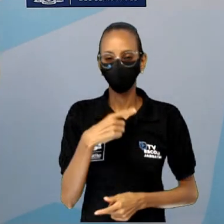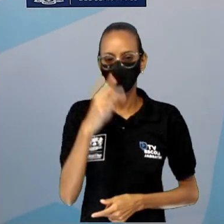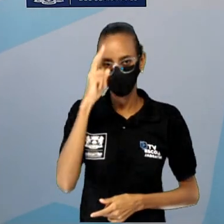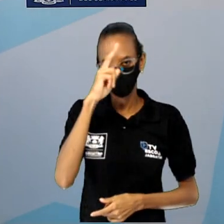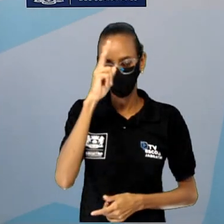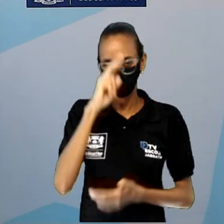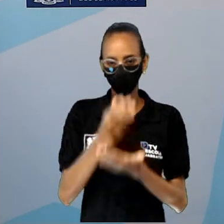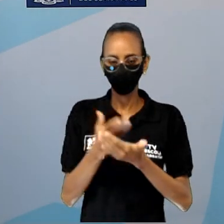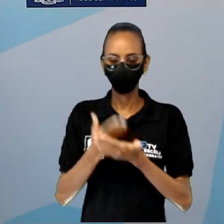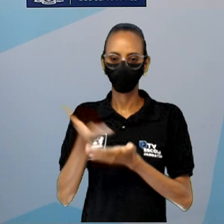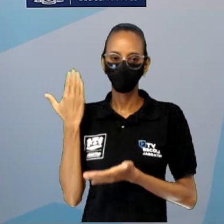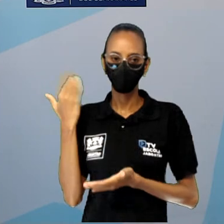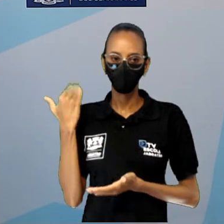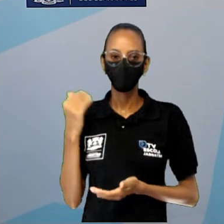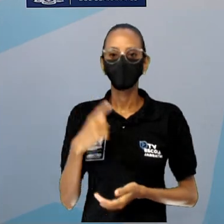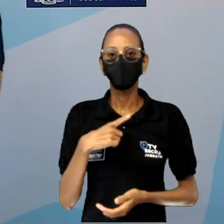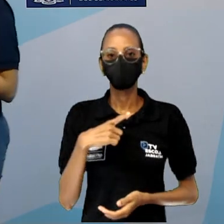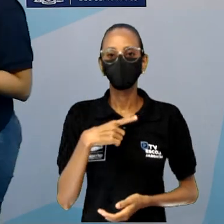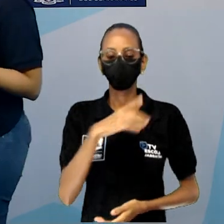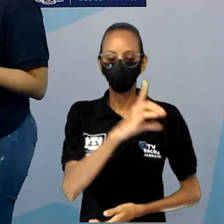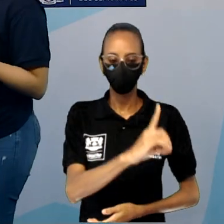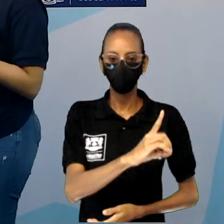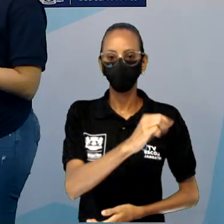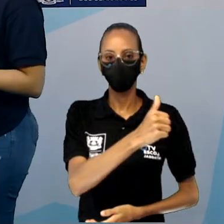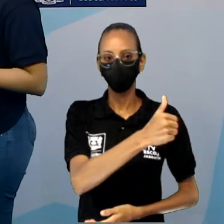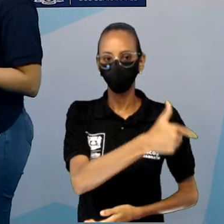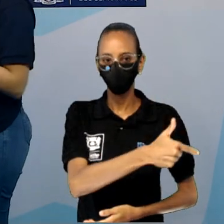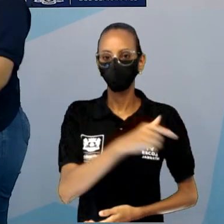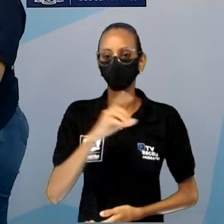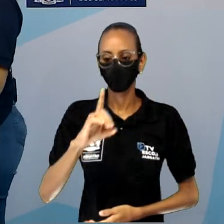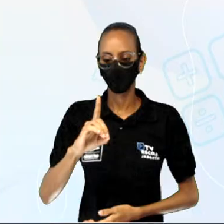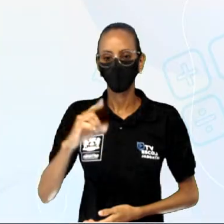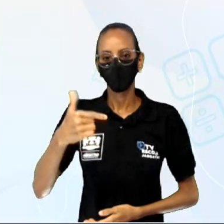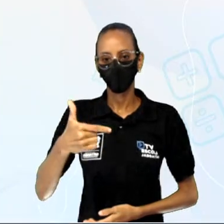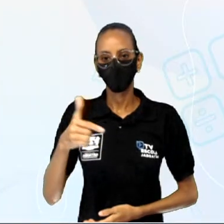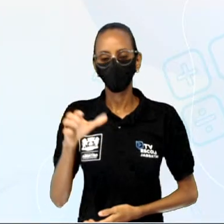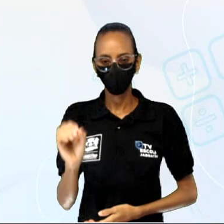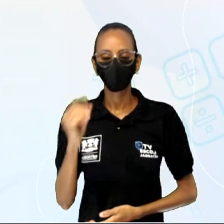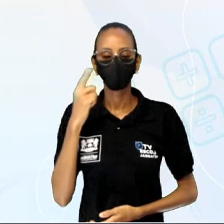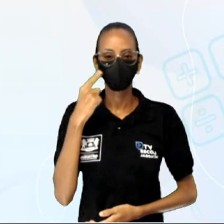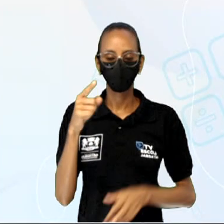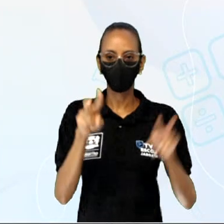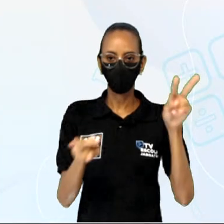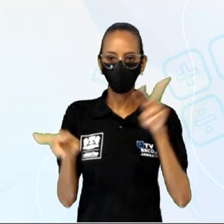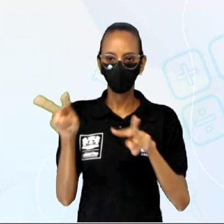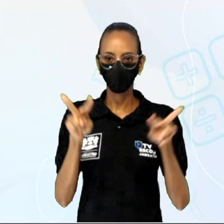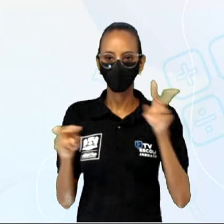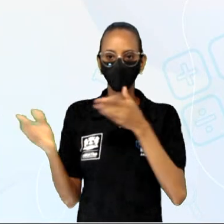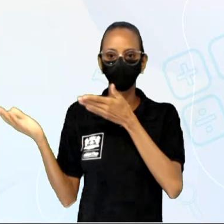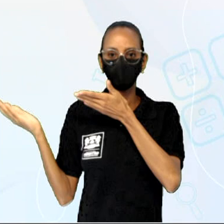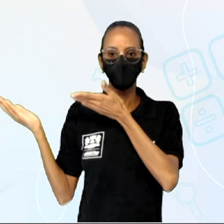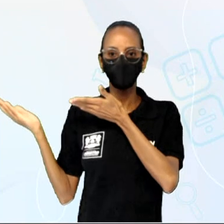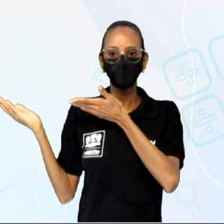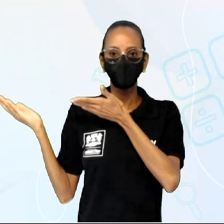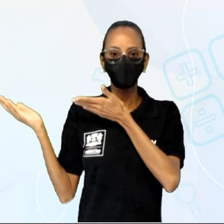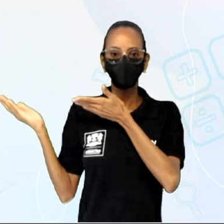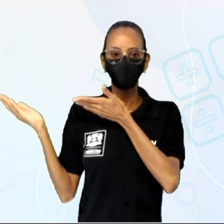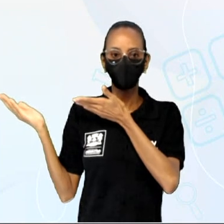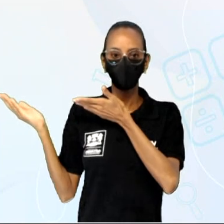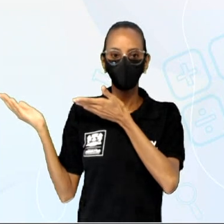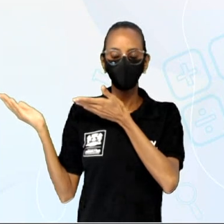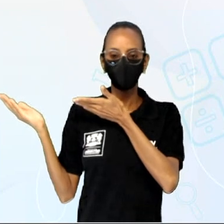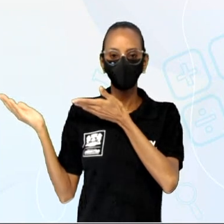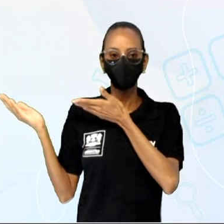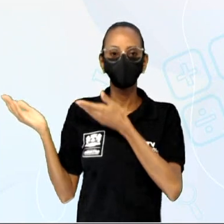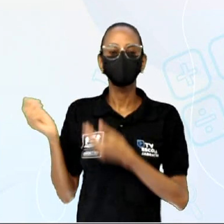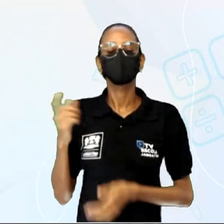aulas anteriores. Eu trouxe aqui os divisores de 12 e de 20 para a gente observar. Lembra que no primeiro sempre vai ter o